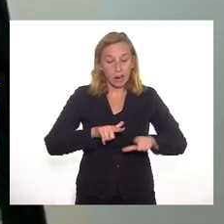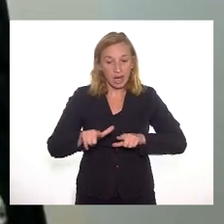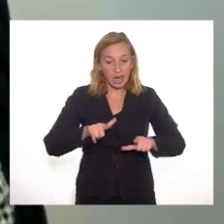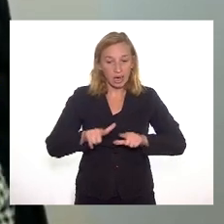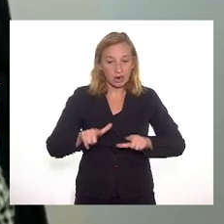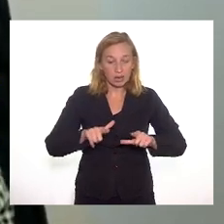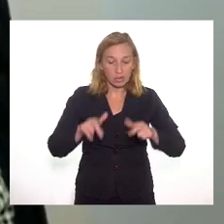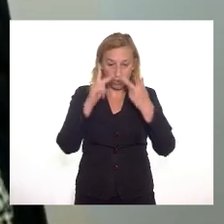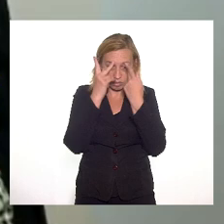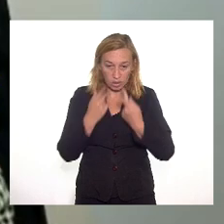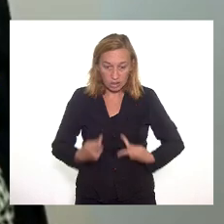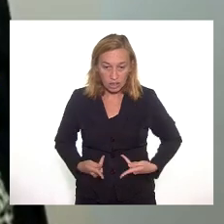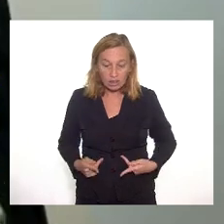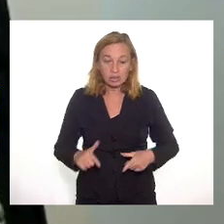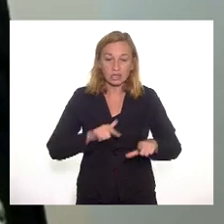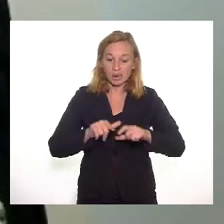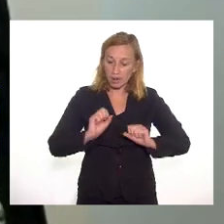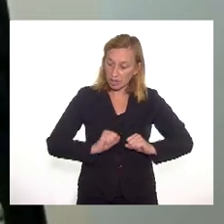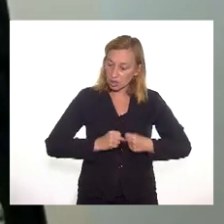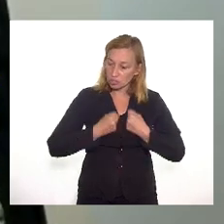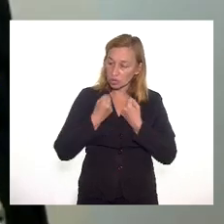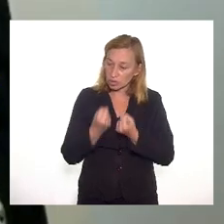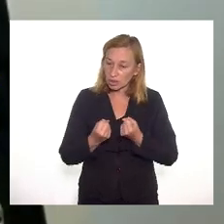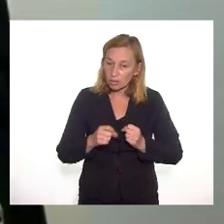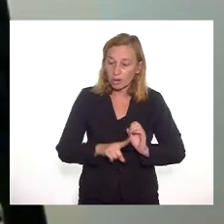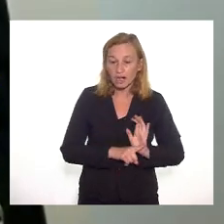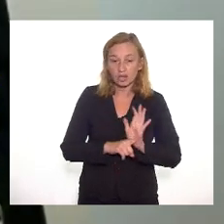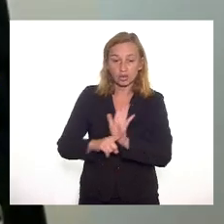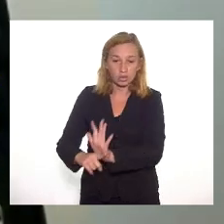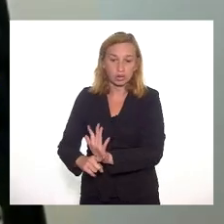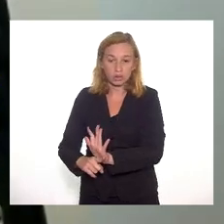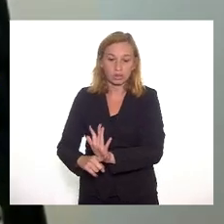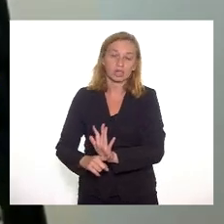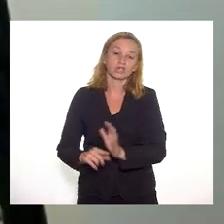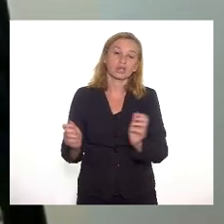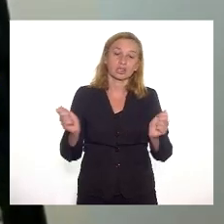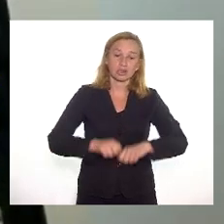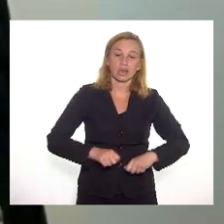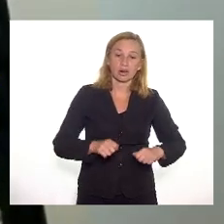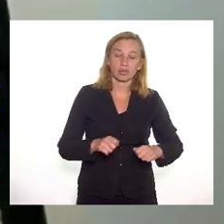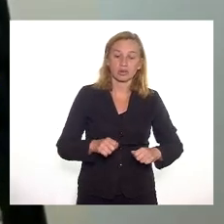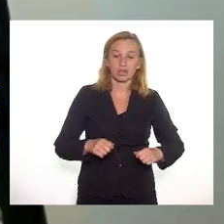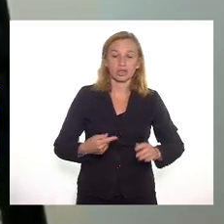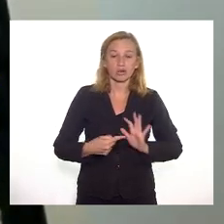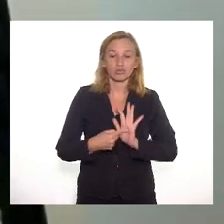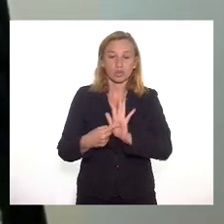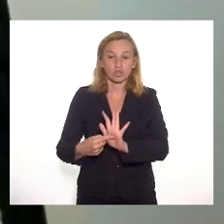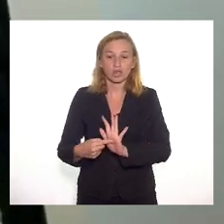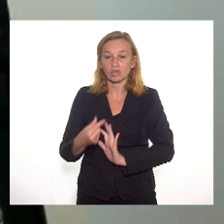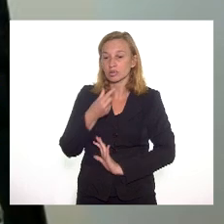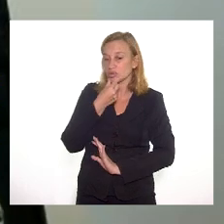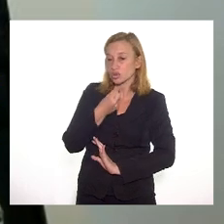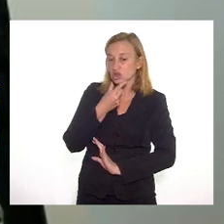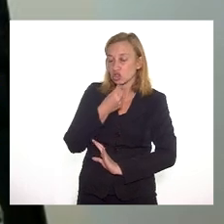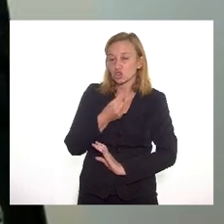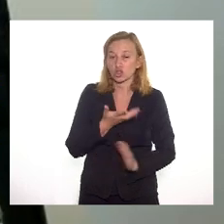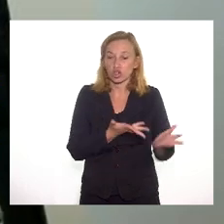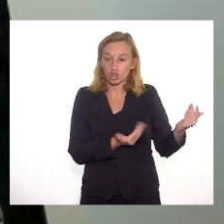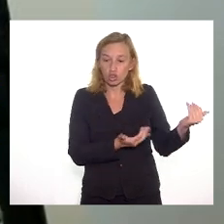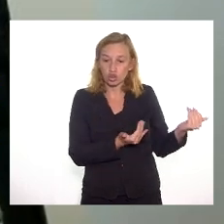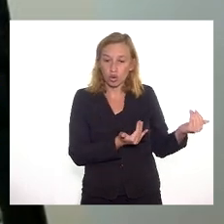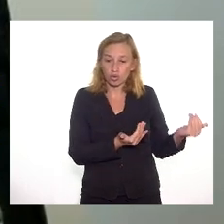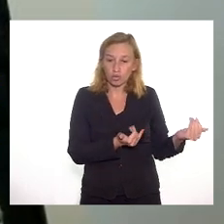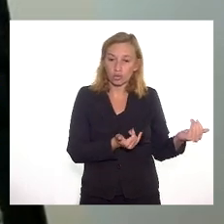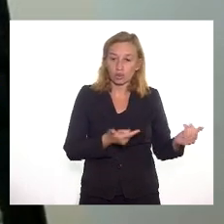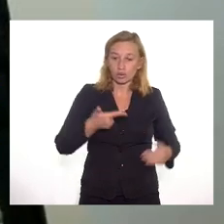trabalho dedicado e devotado para tentar dar a possibilidade de mostrar para esses meninos e jovens que estão